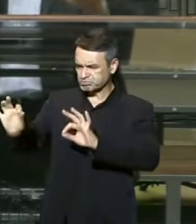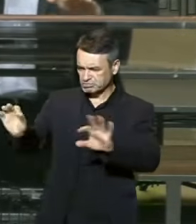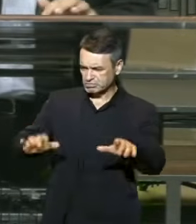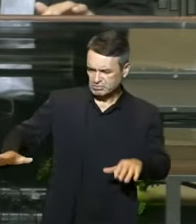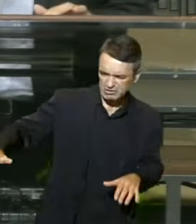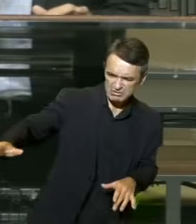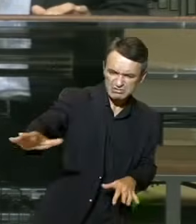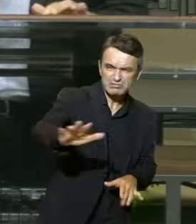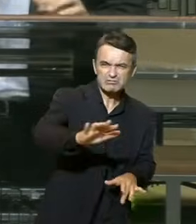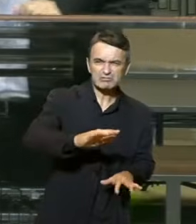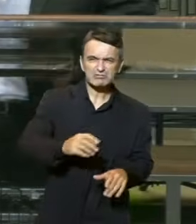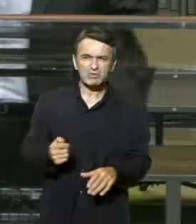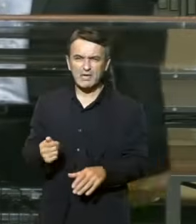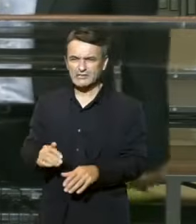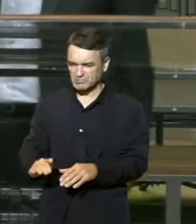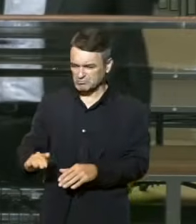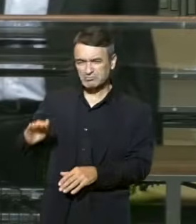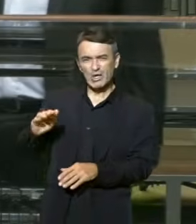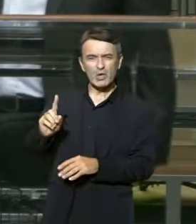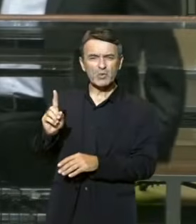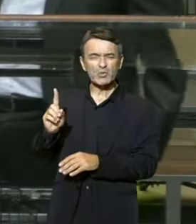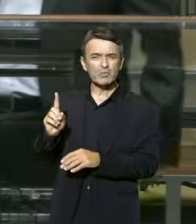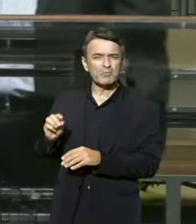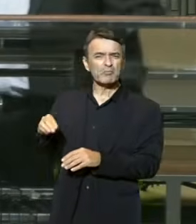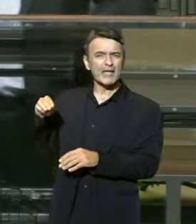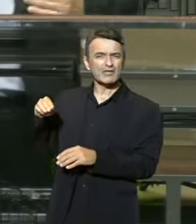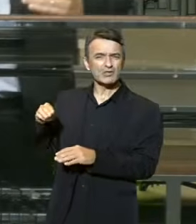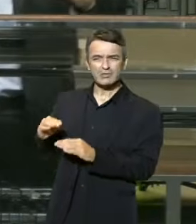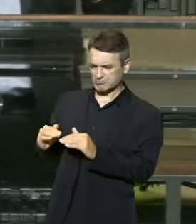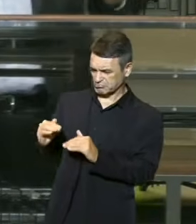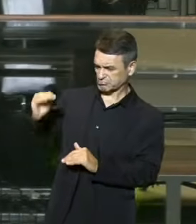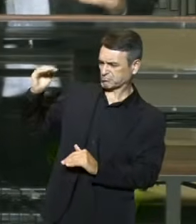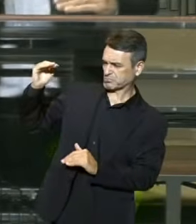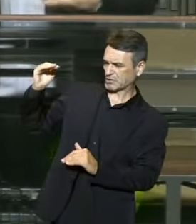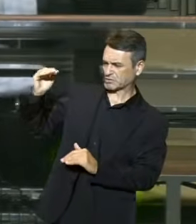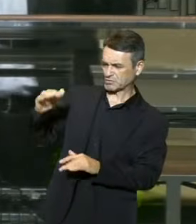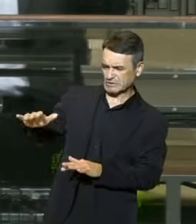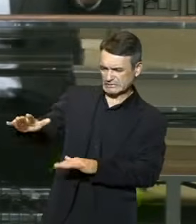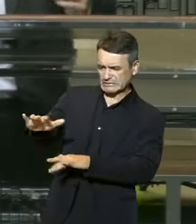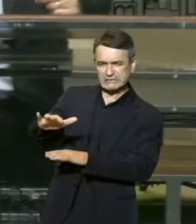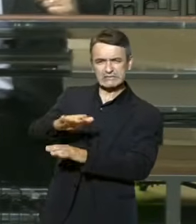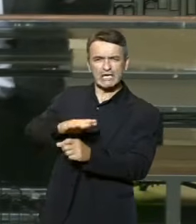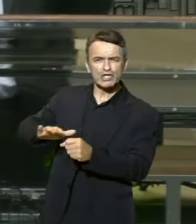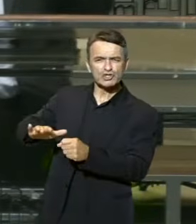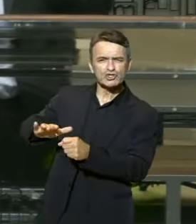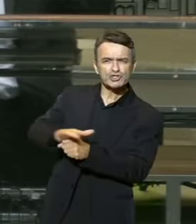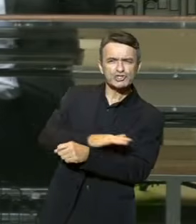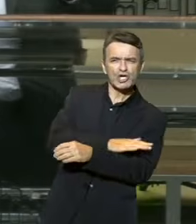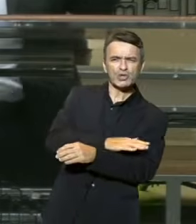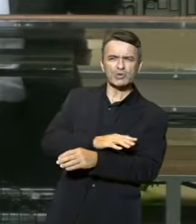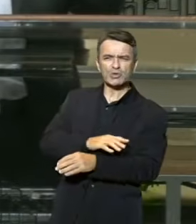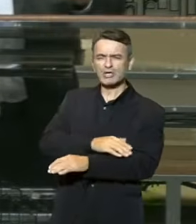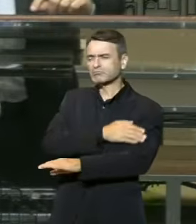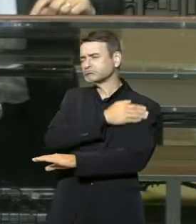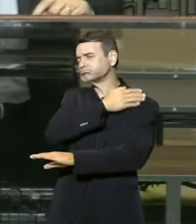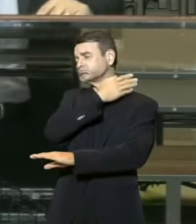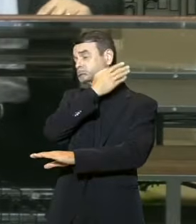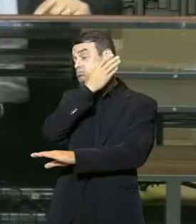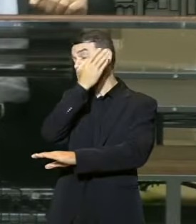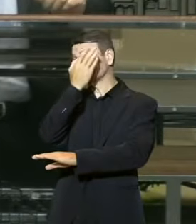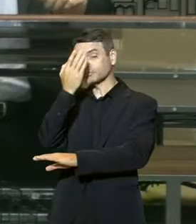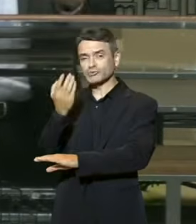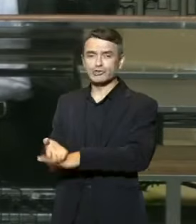quase 1 metro de altura. E assim, todo aquele dia e toda aquela noite, o